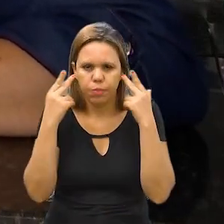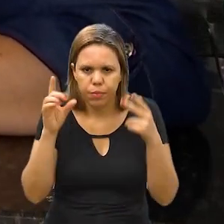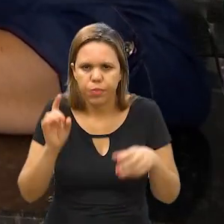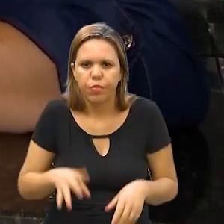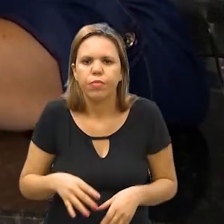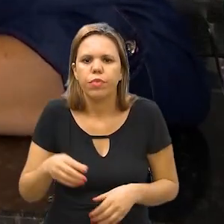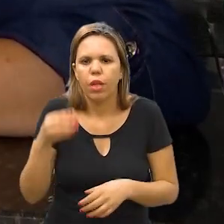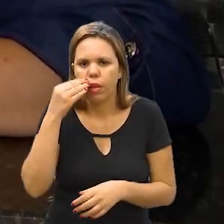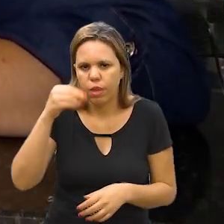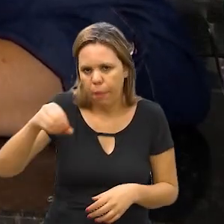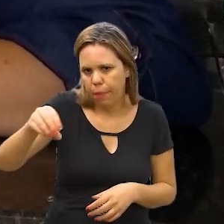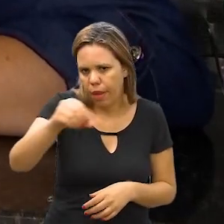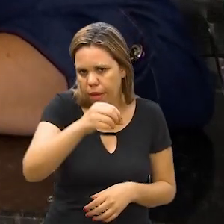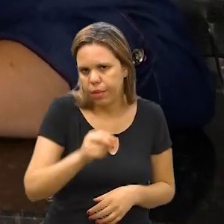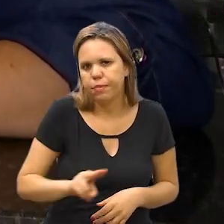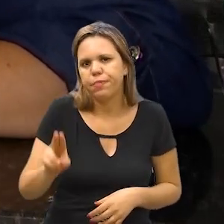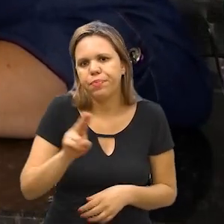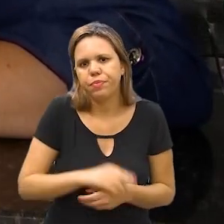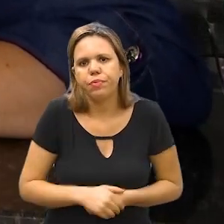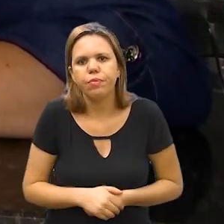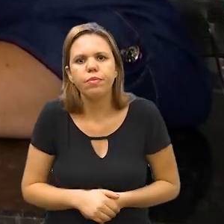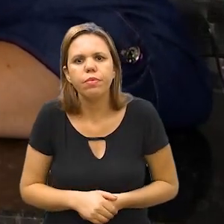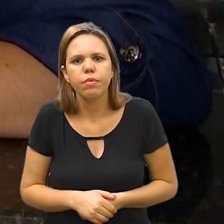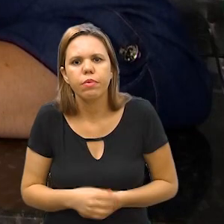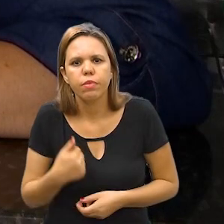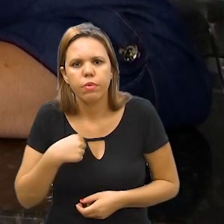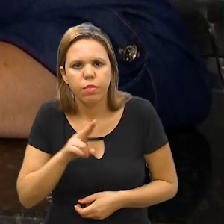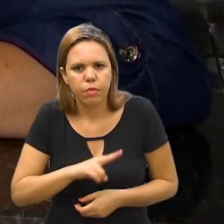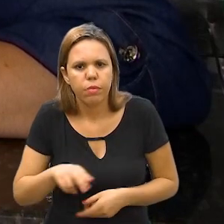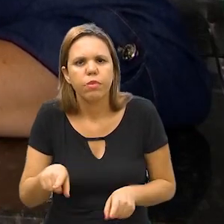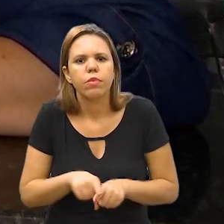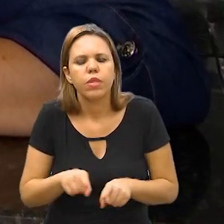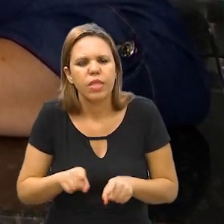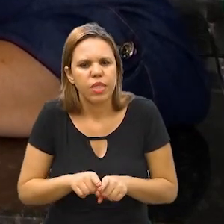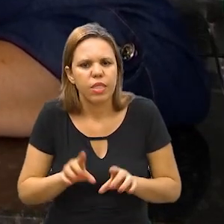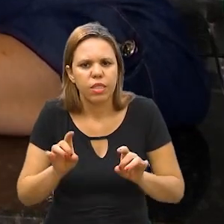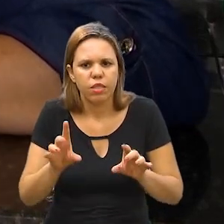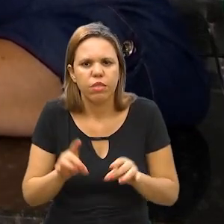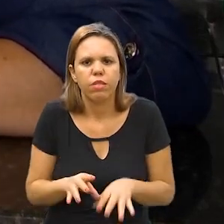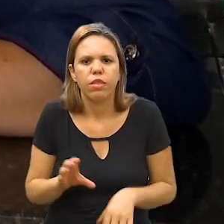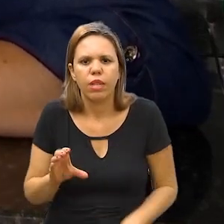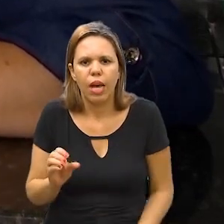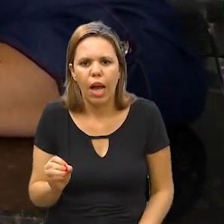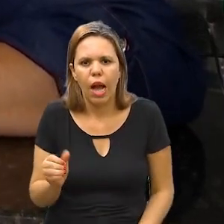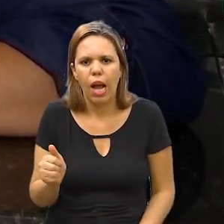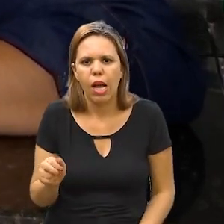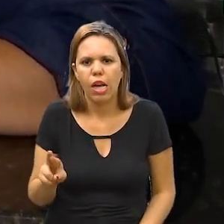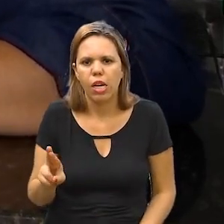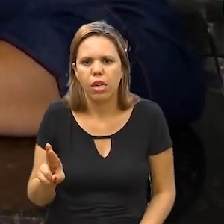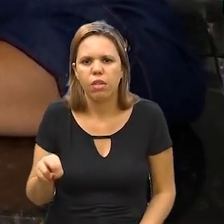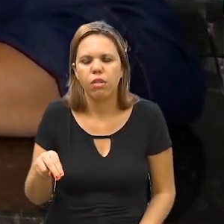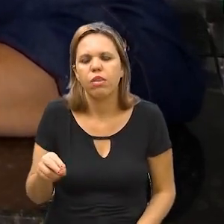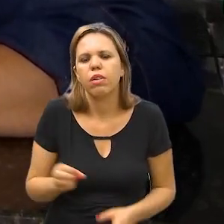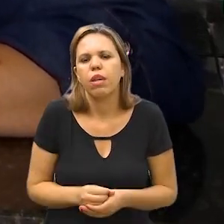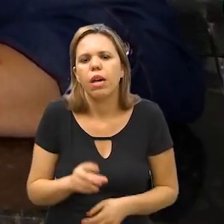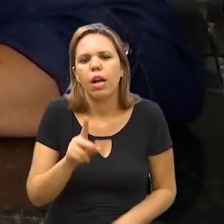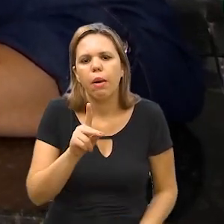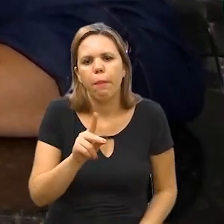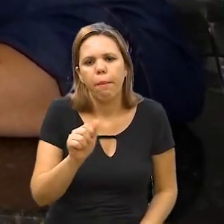Então, os temperos, né, que a gente usa. Eu uso também especiarias como curry, páprica defumada,